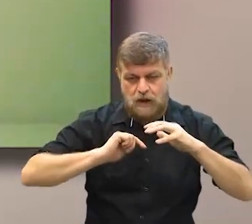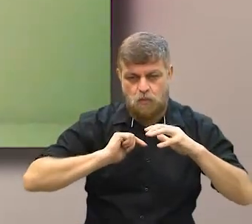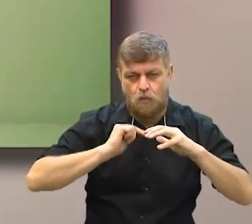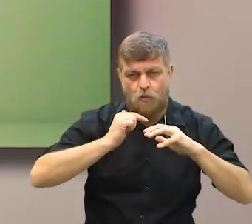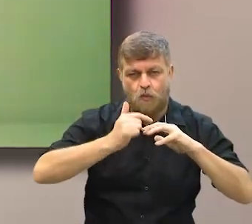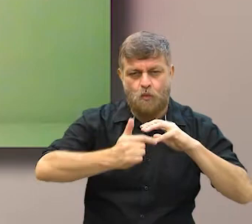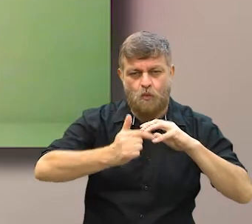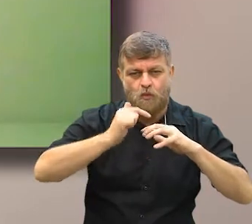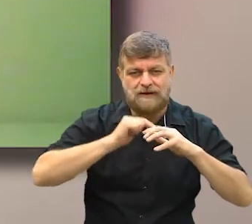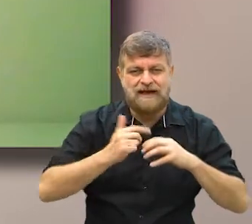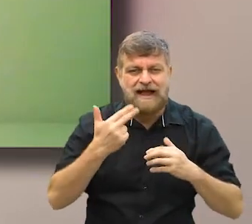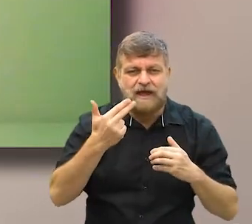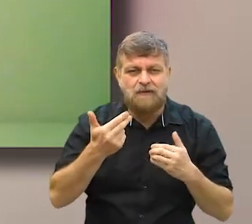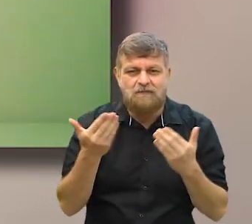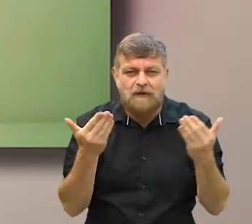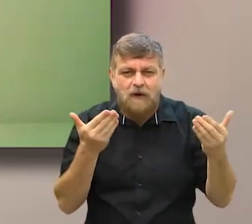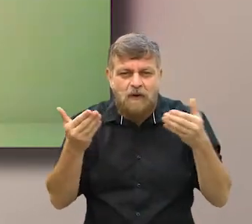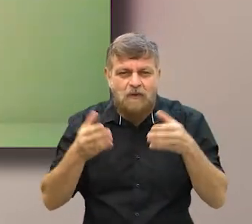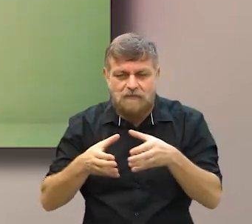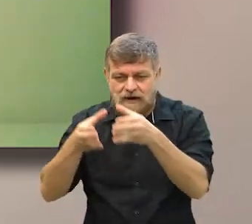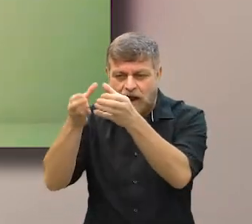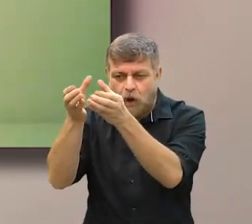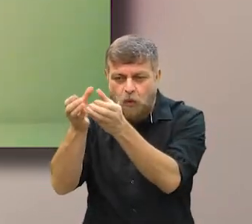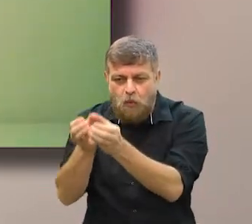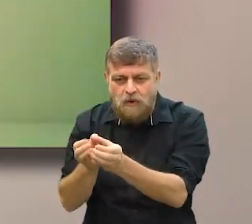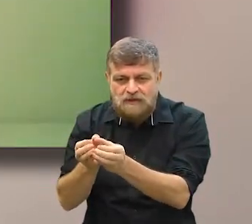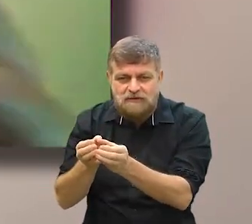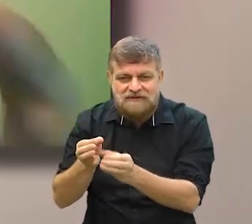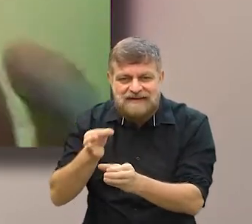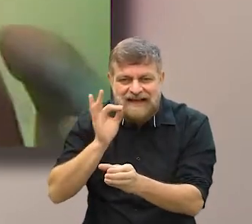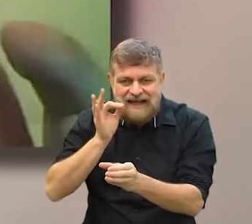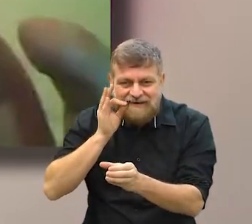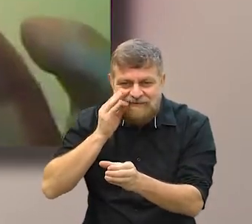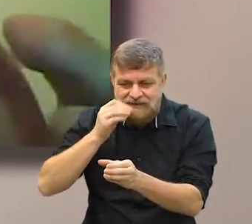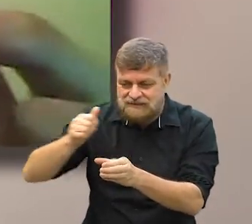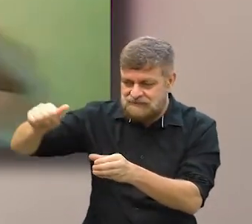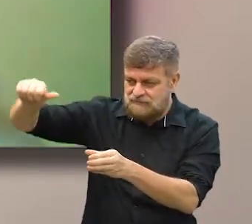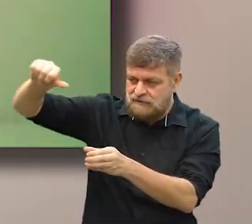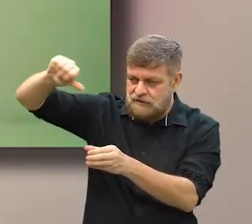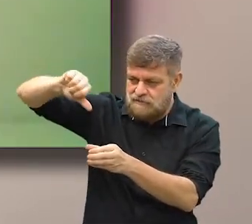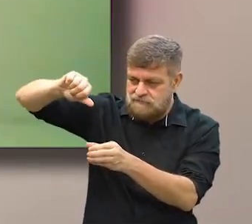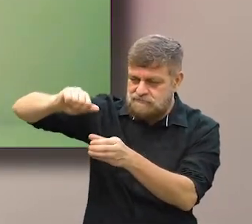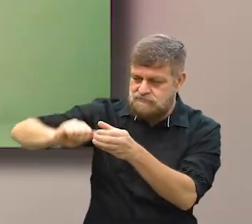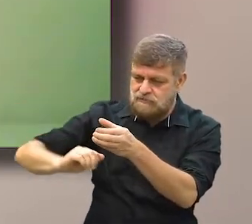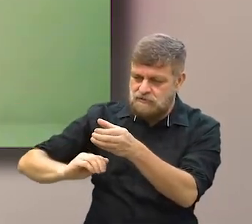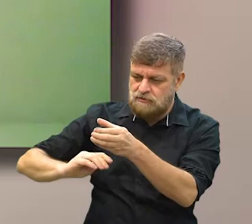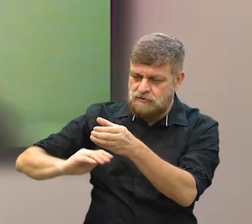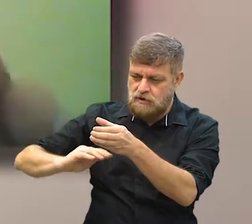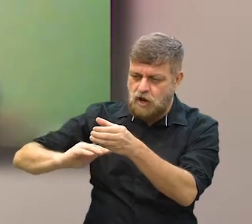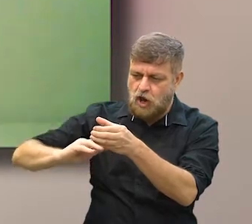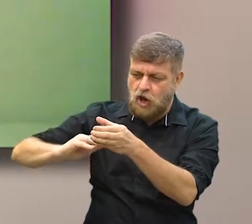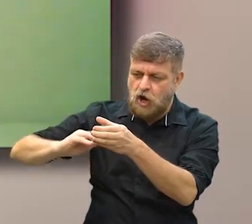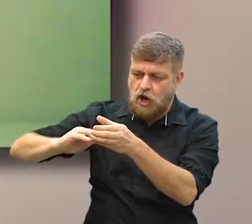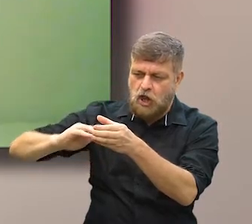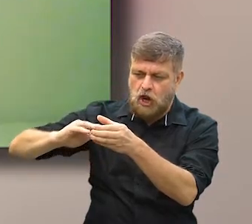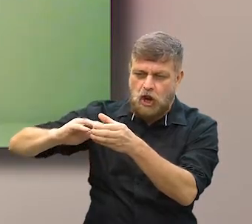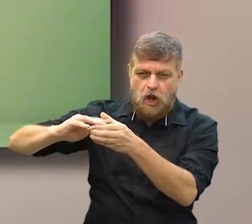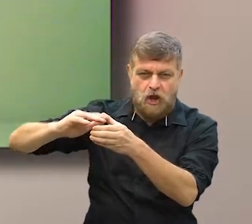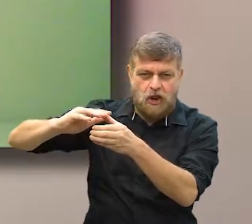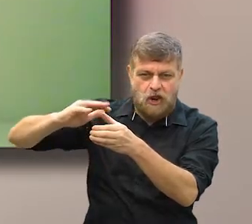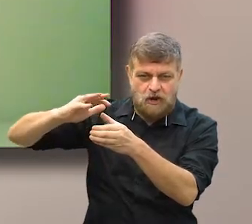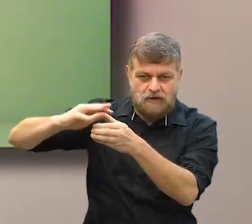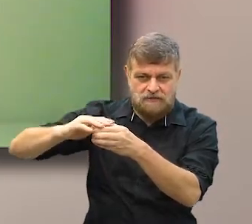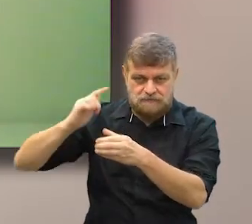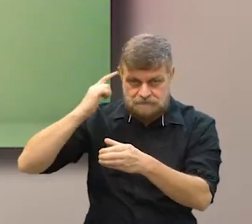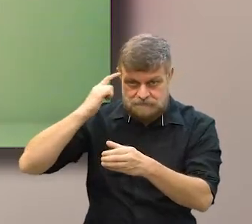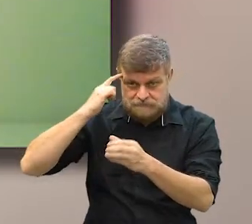Parece um coador de café, sabe? É uma coisa impressionante. Então, aquela água que está correndo, ela banha os nossos